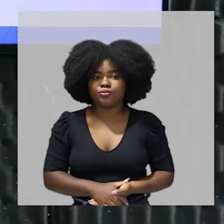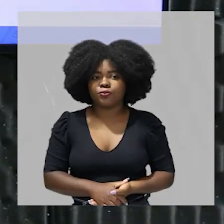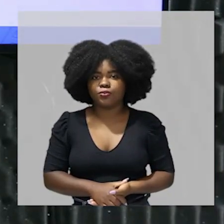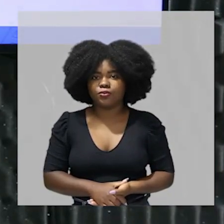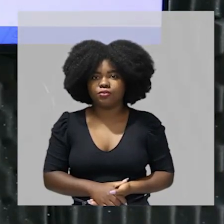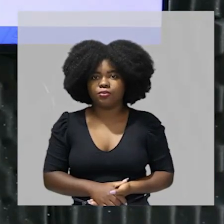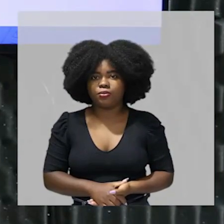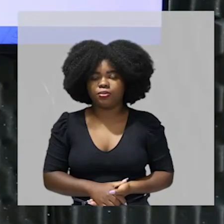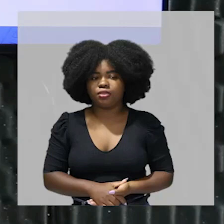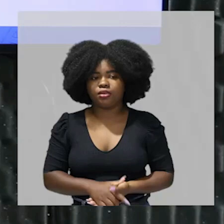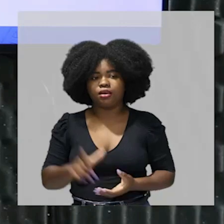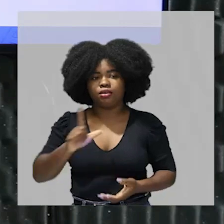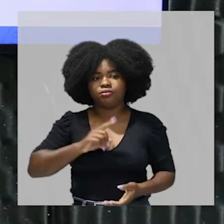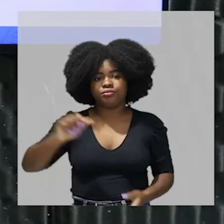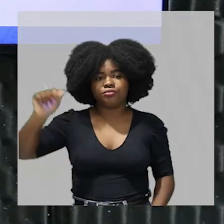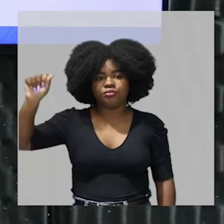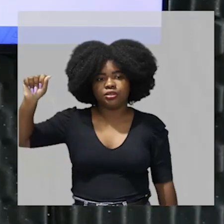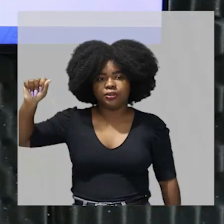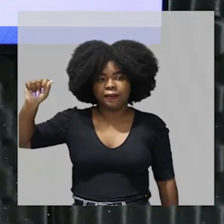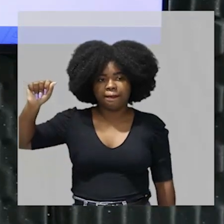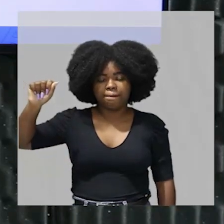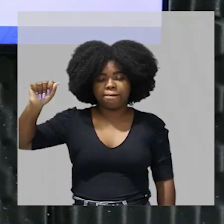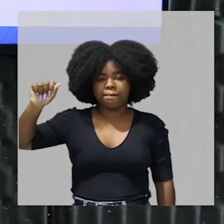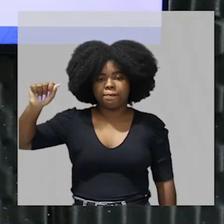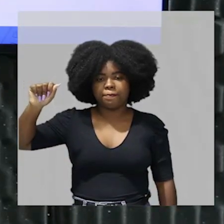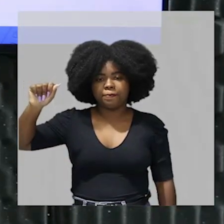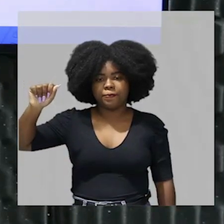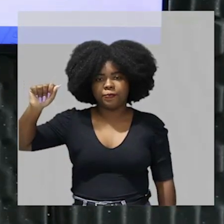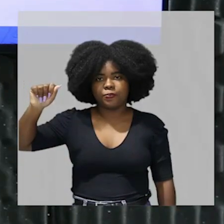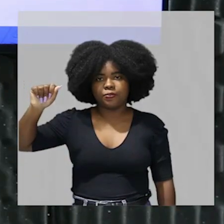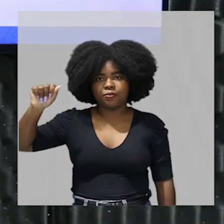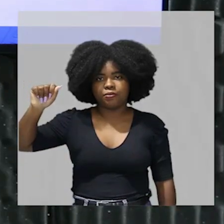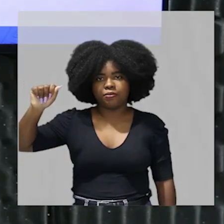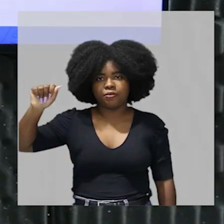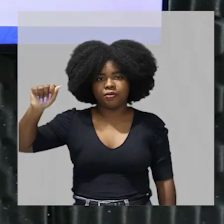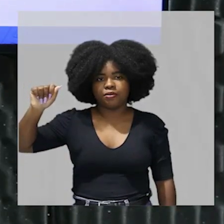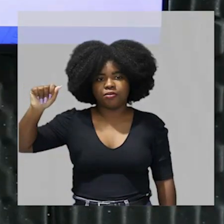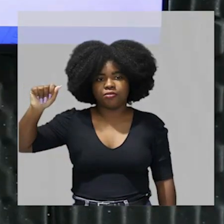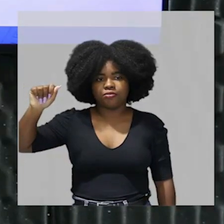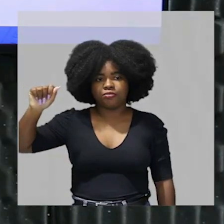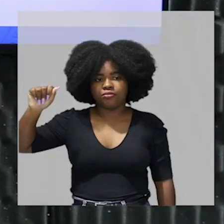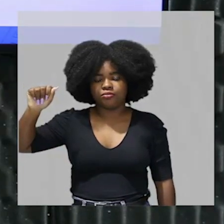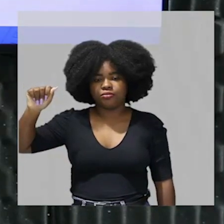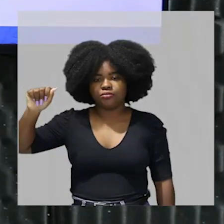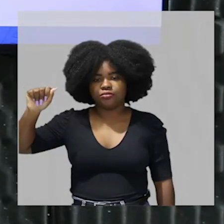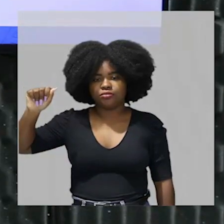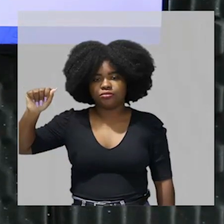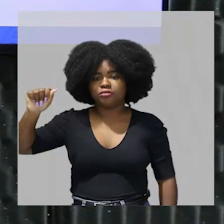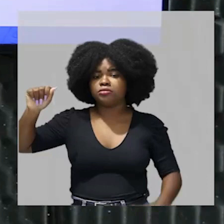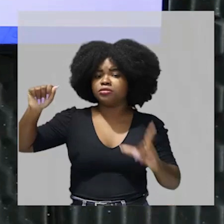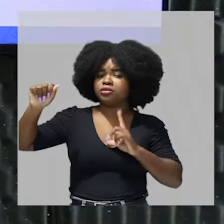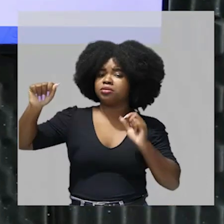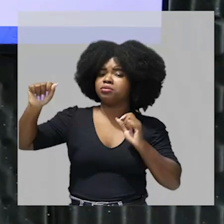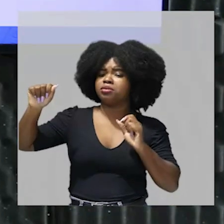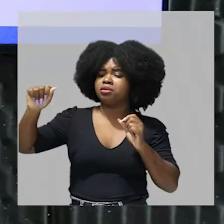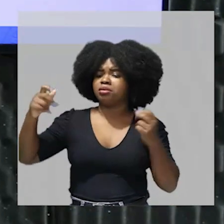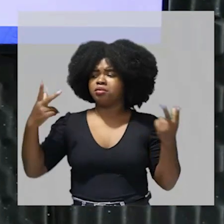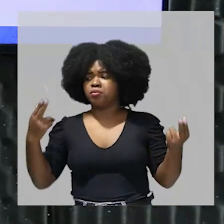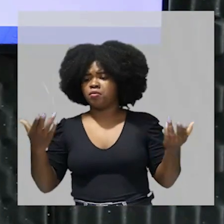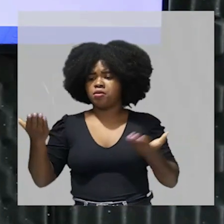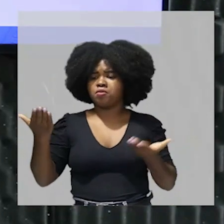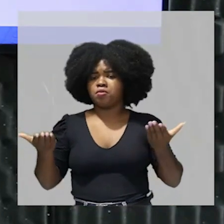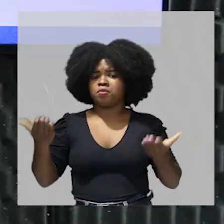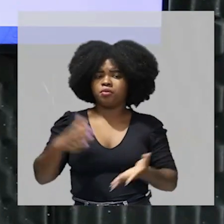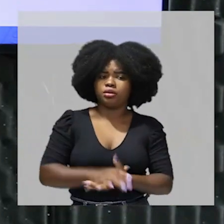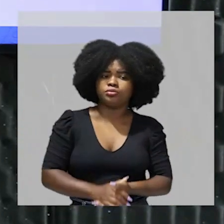que é exemplificação por apresentação de analogias né vai trazer coisas semelhantes para